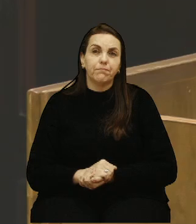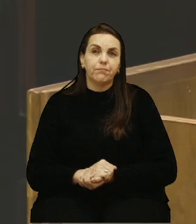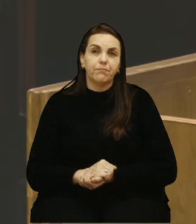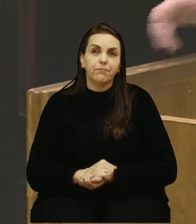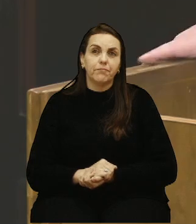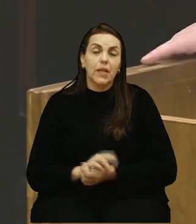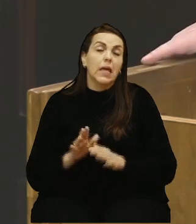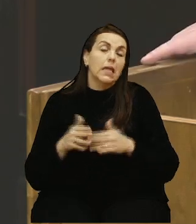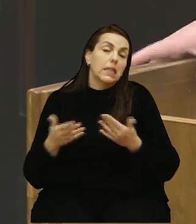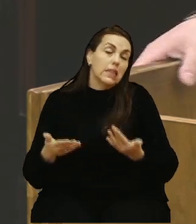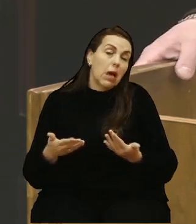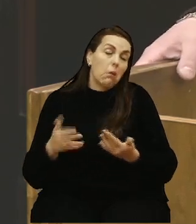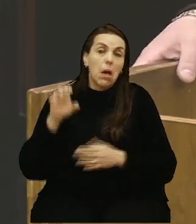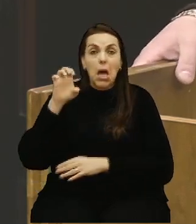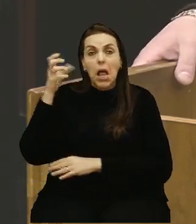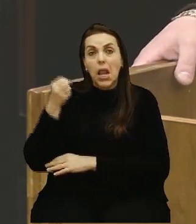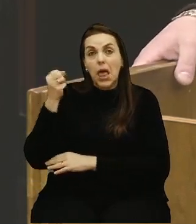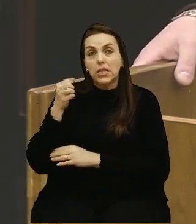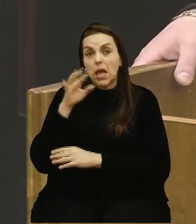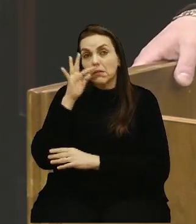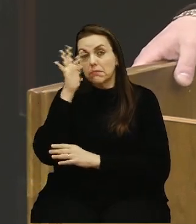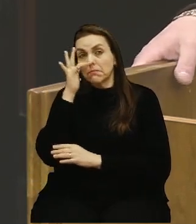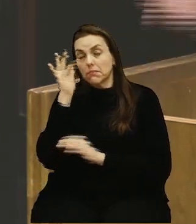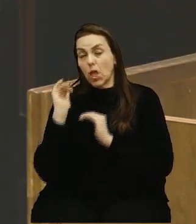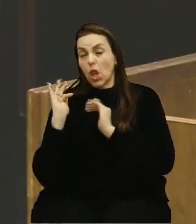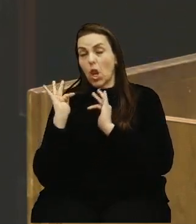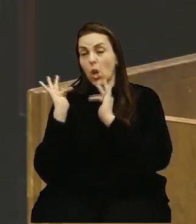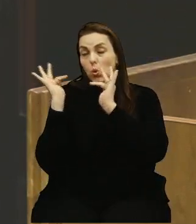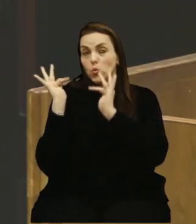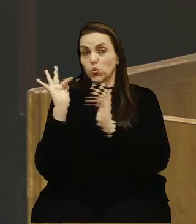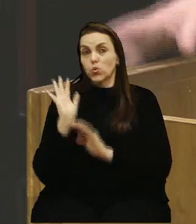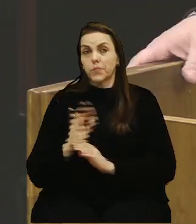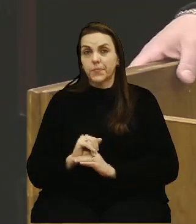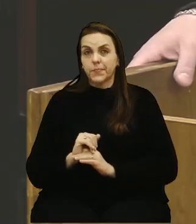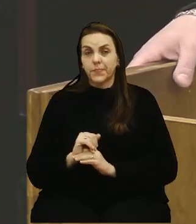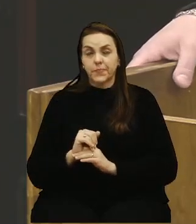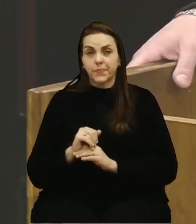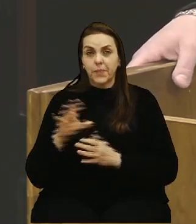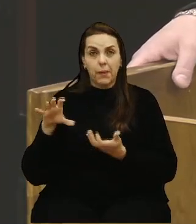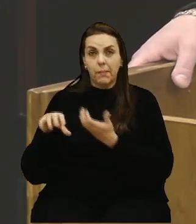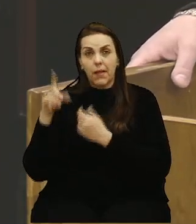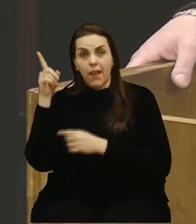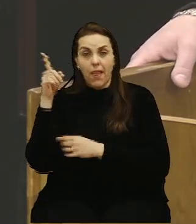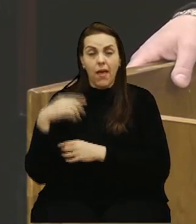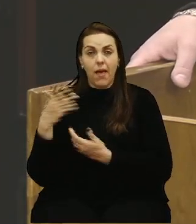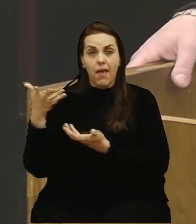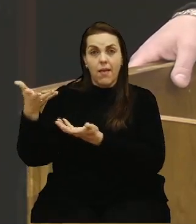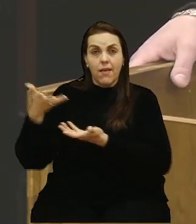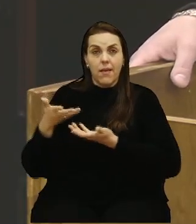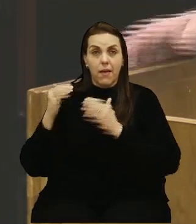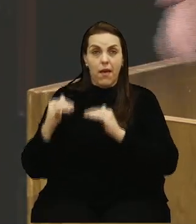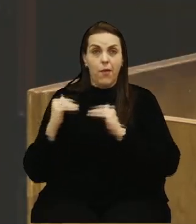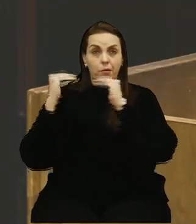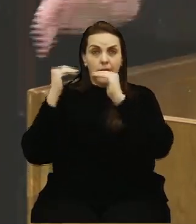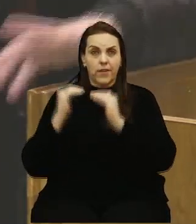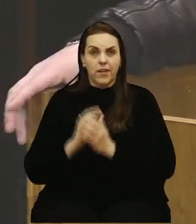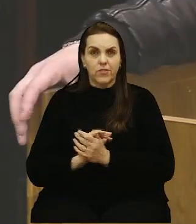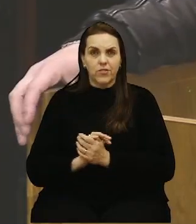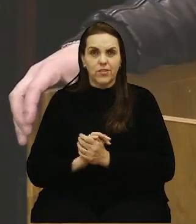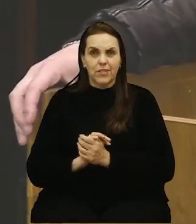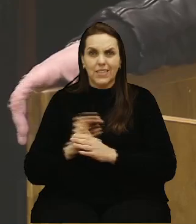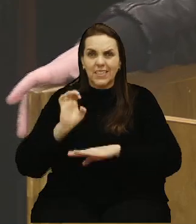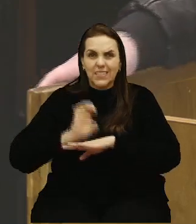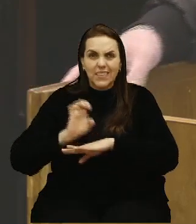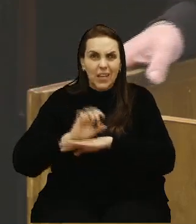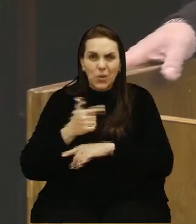E aí ele querendo esse luxo para ele no Palácio Piratini para receber a autoridade. O Estado não tem nenhuma